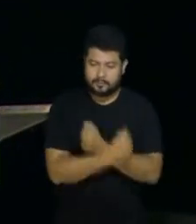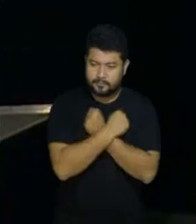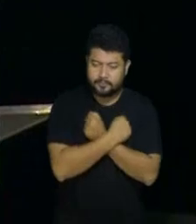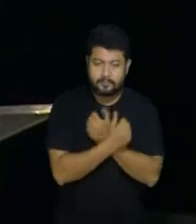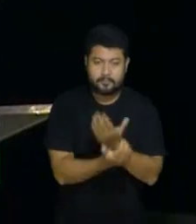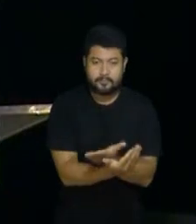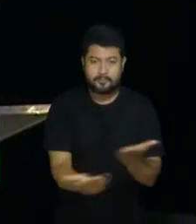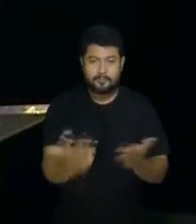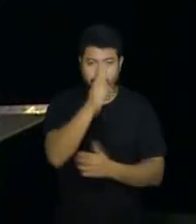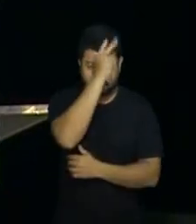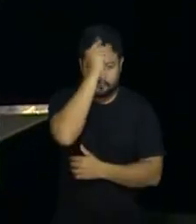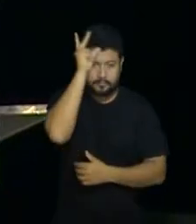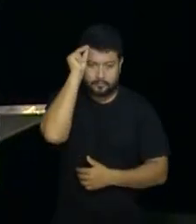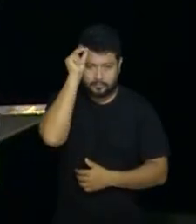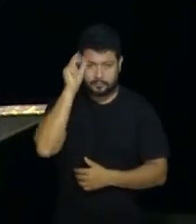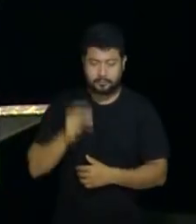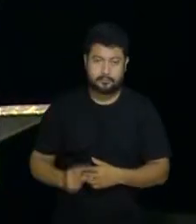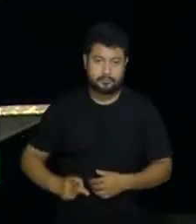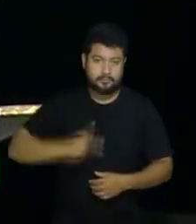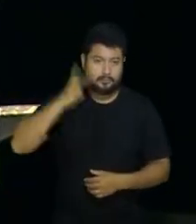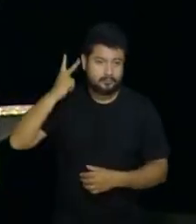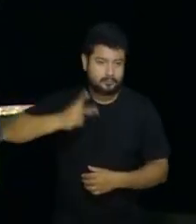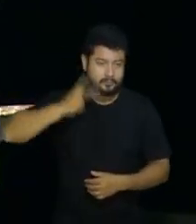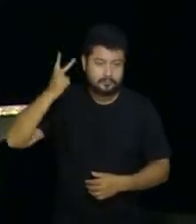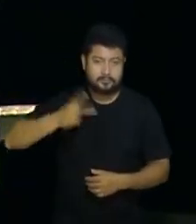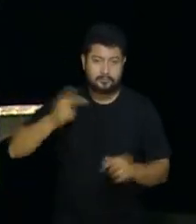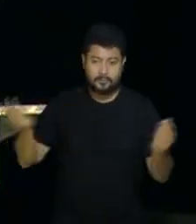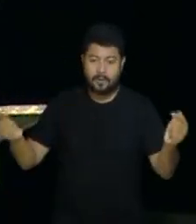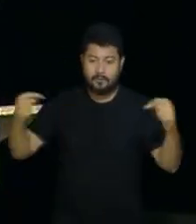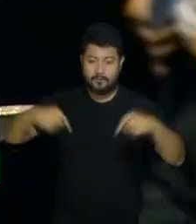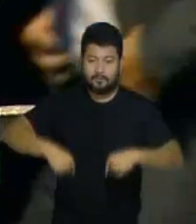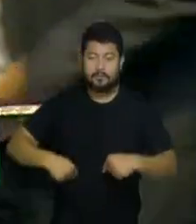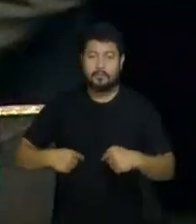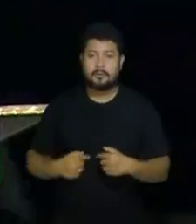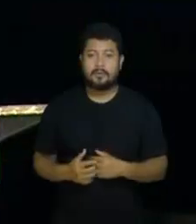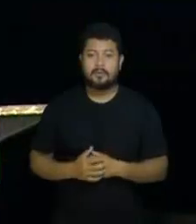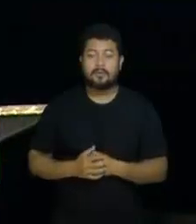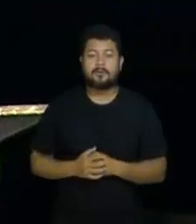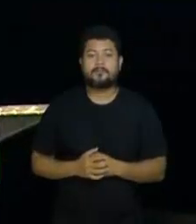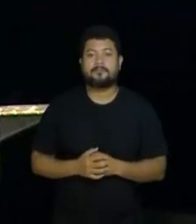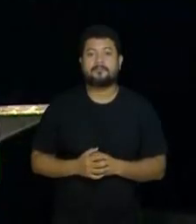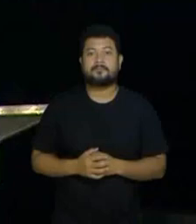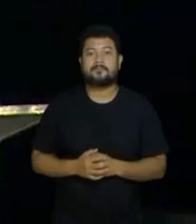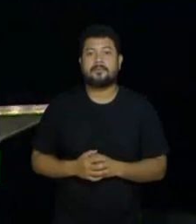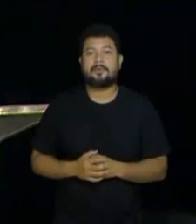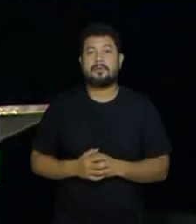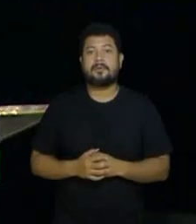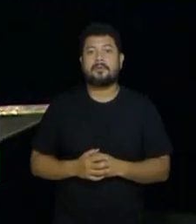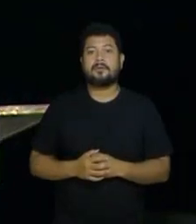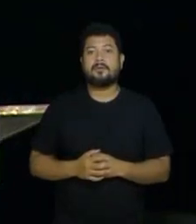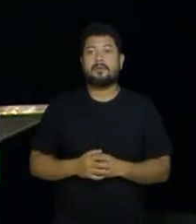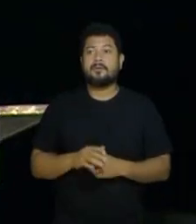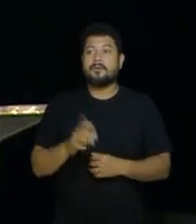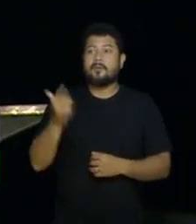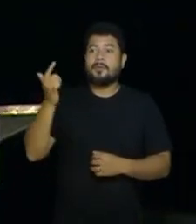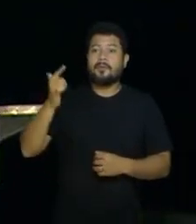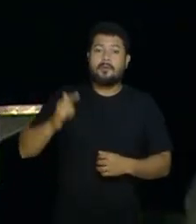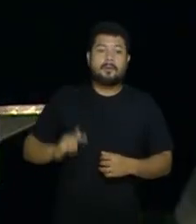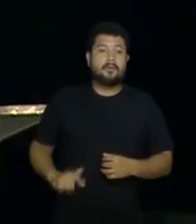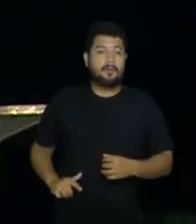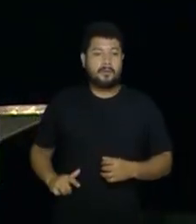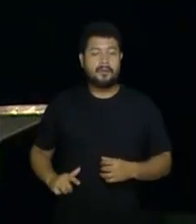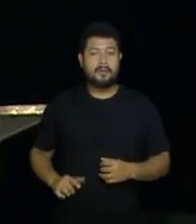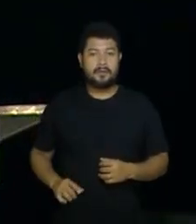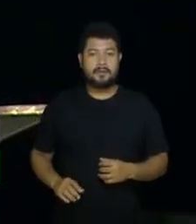aqui presentes conosco nesses dias. Mas eu não posso, meus amigos, passar por Blumenau sem